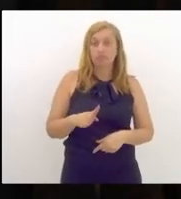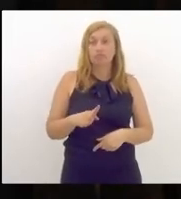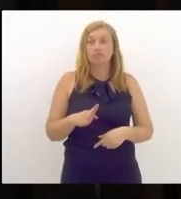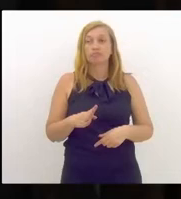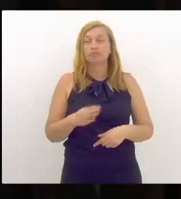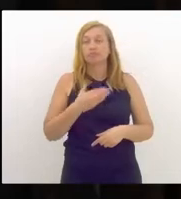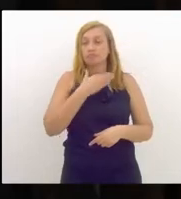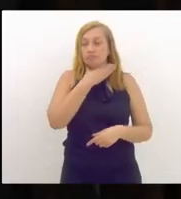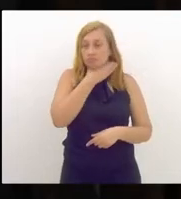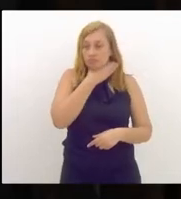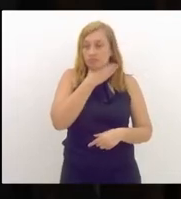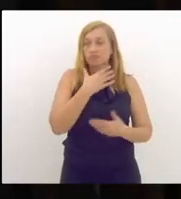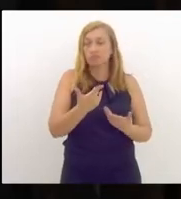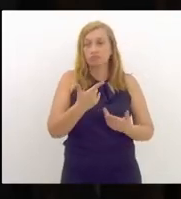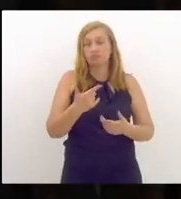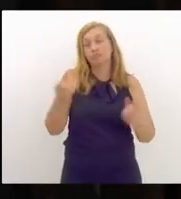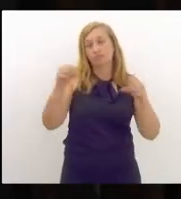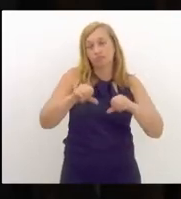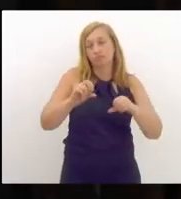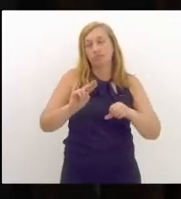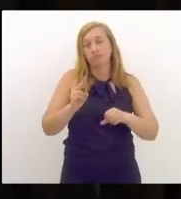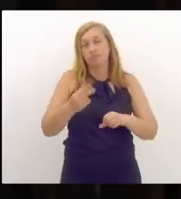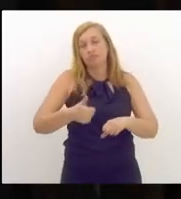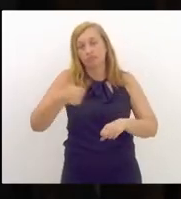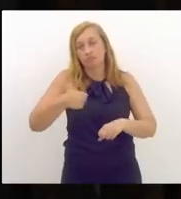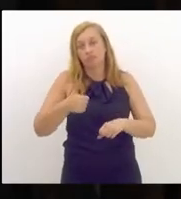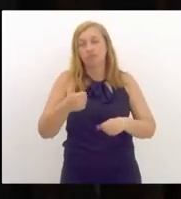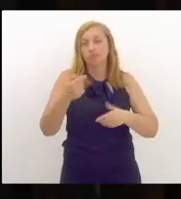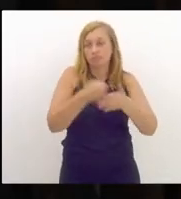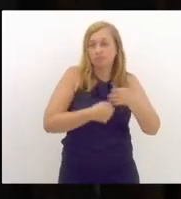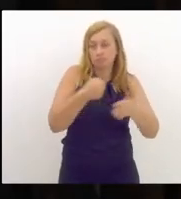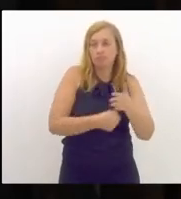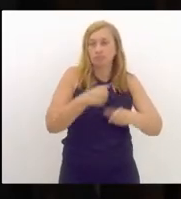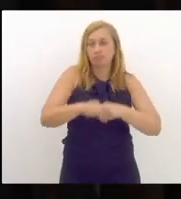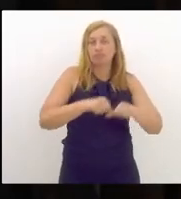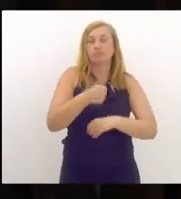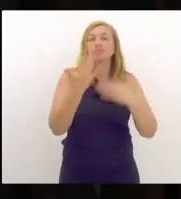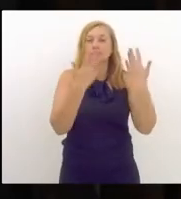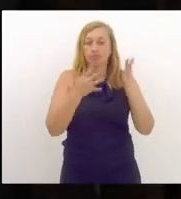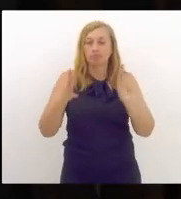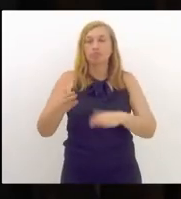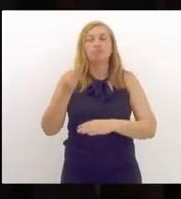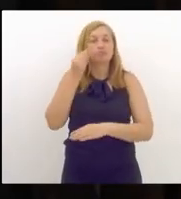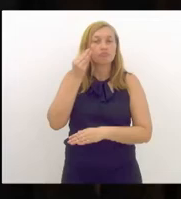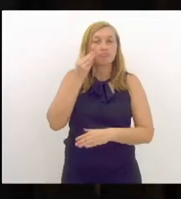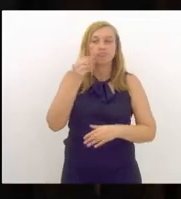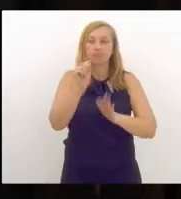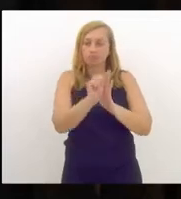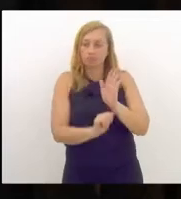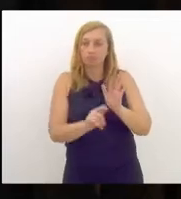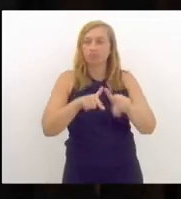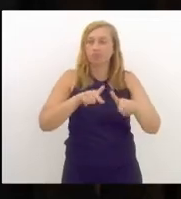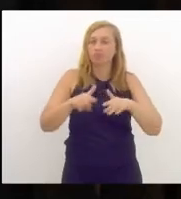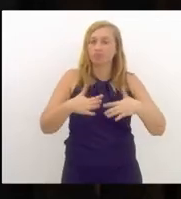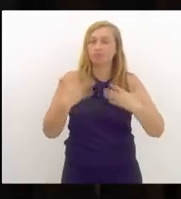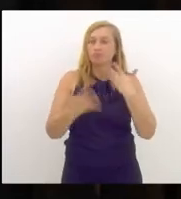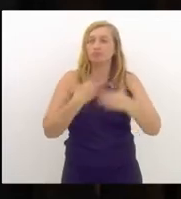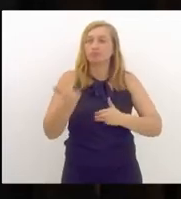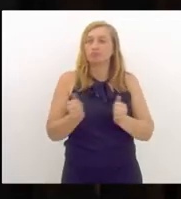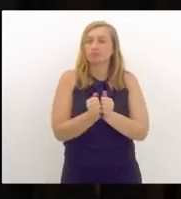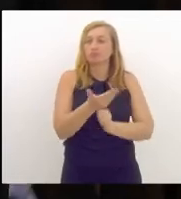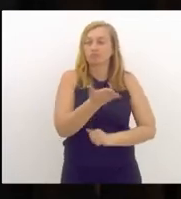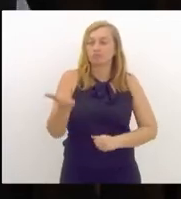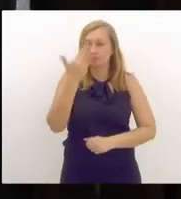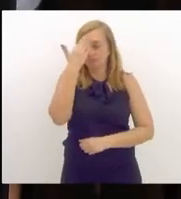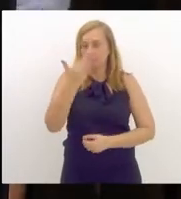complicada do Rio de Janeiro com certeza é pior e vamos à luta e vamos mudar isso Parabéns Mônica pelo relatório pelo trabalho e uma alegria estar com vocês aqui